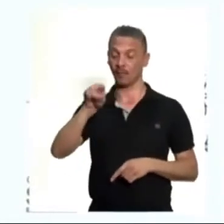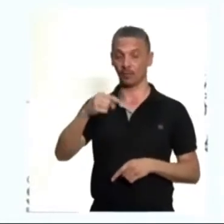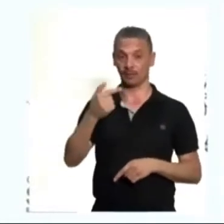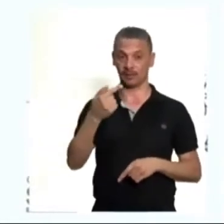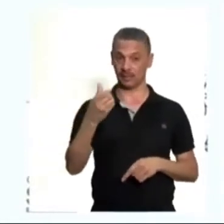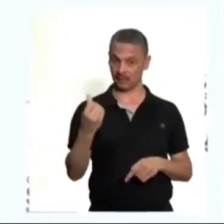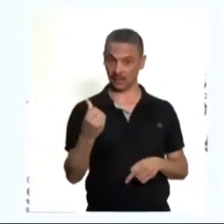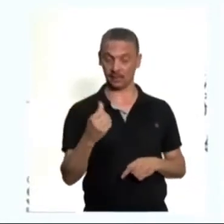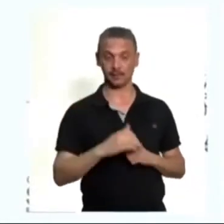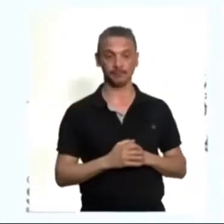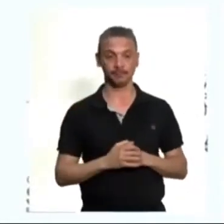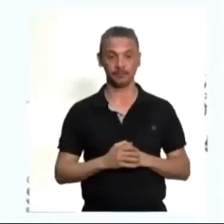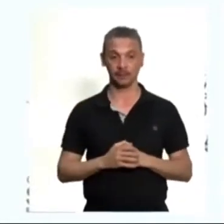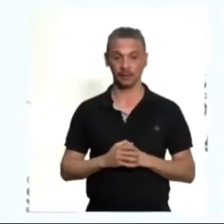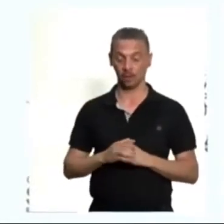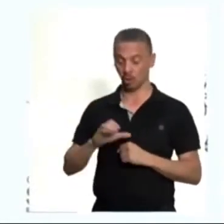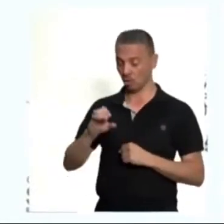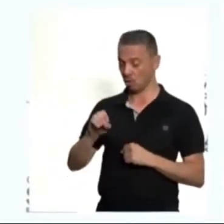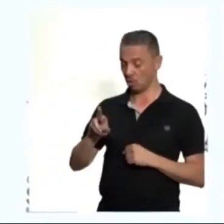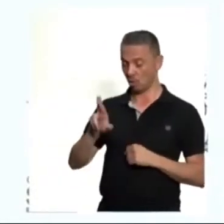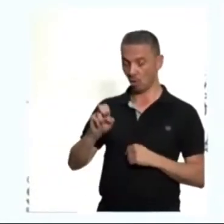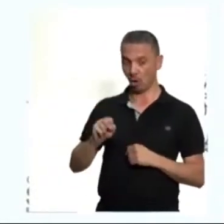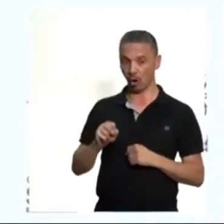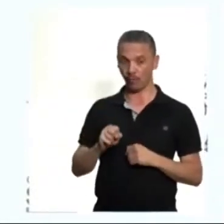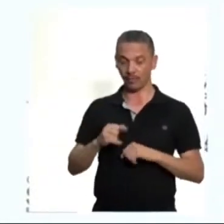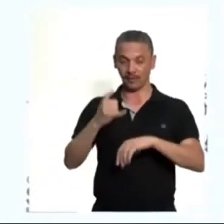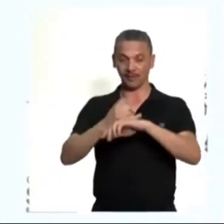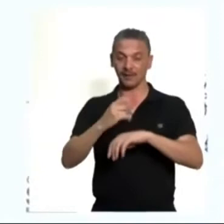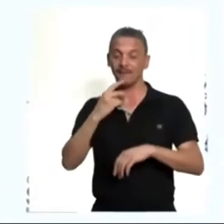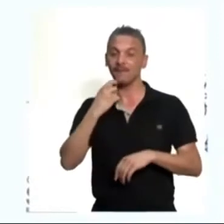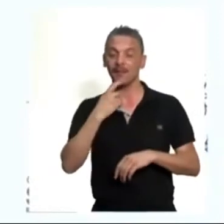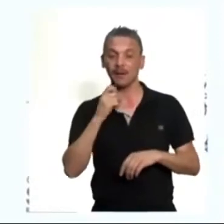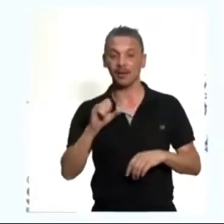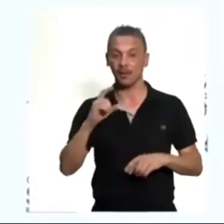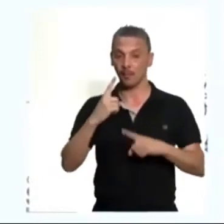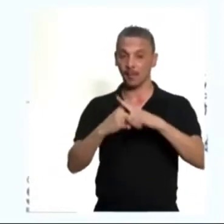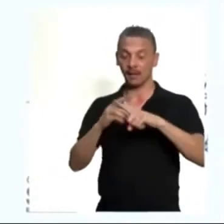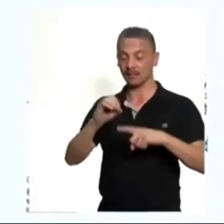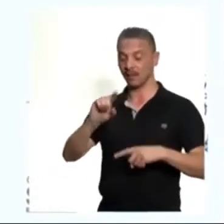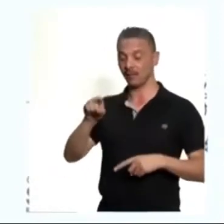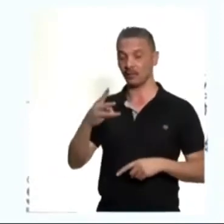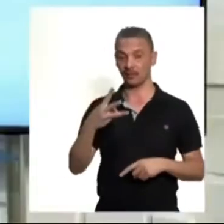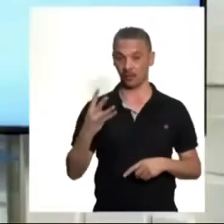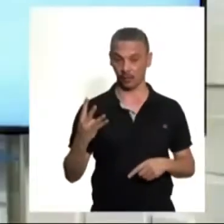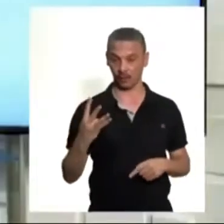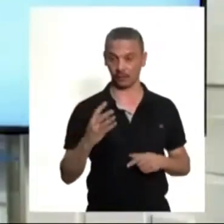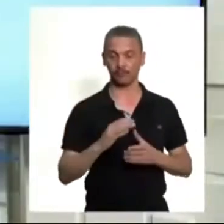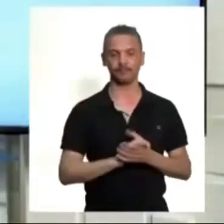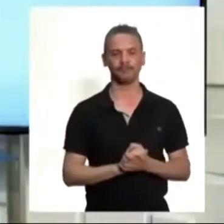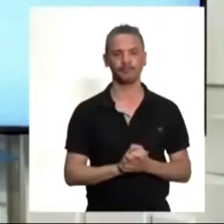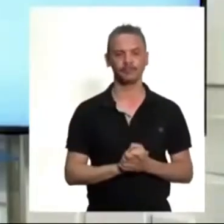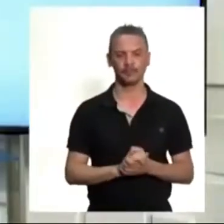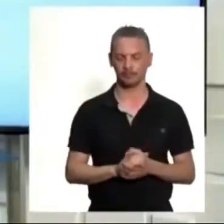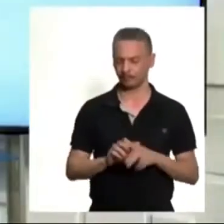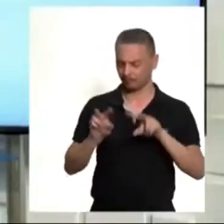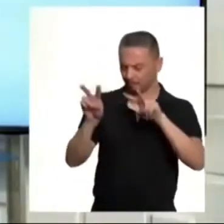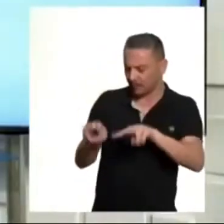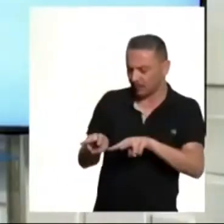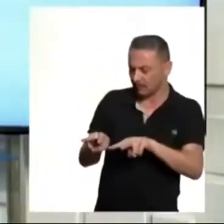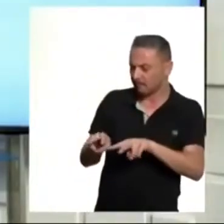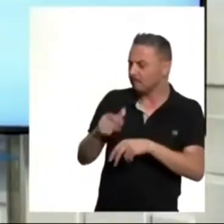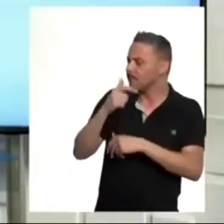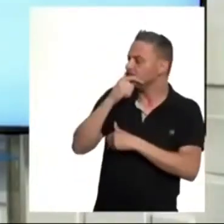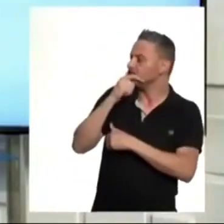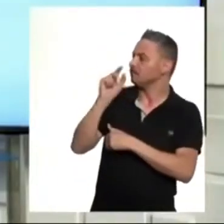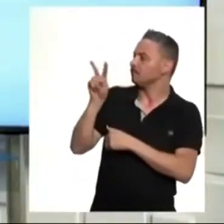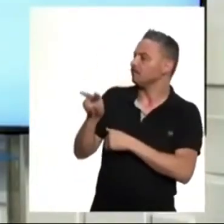volts e o potencial de redução do cobre é mais 0,34 volts. Tudo bem. A hora que você bate o olho aqui, ó, a primeira coisa que você tem que